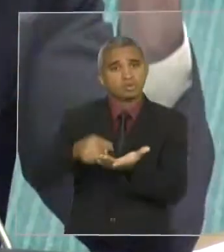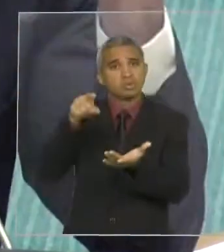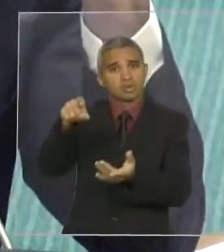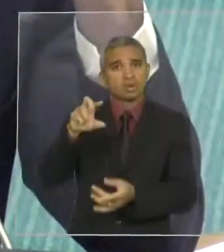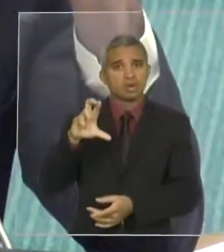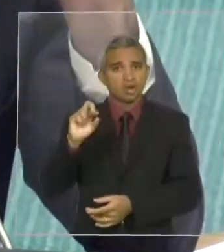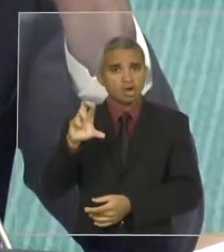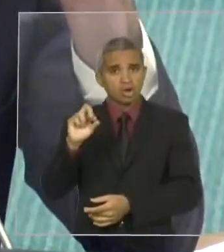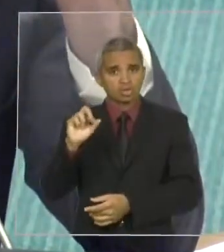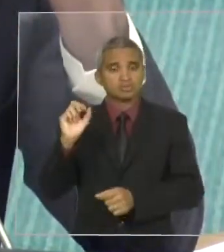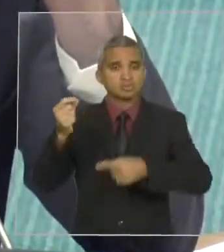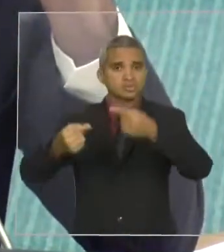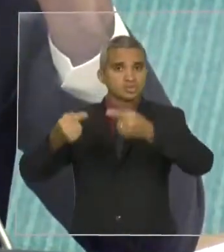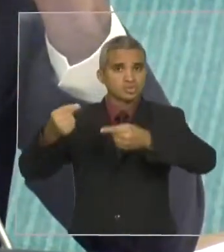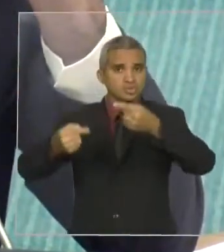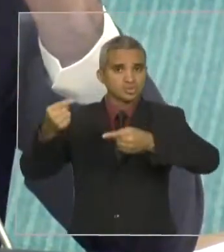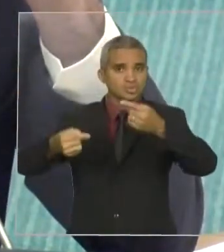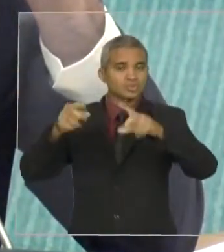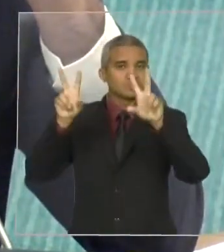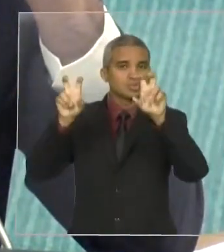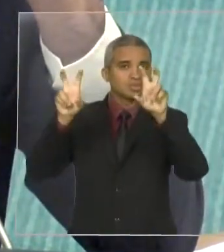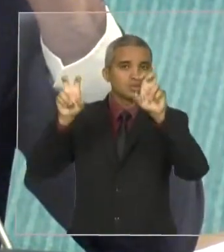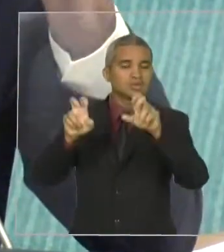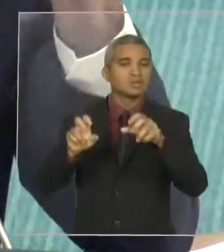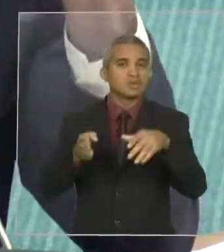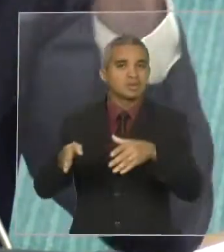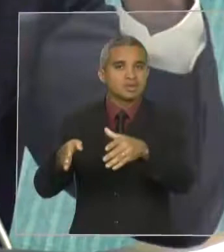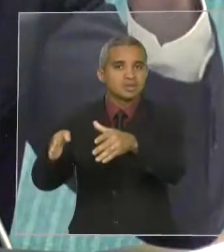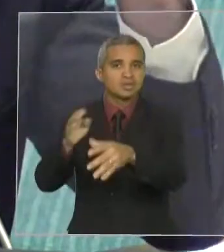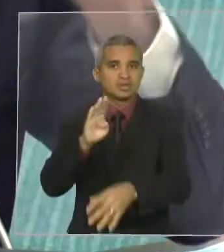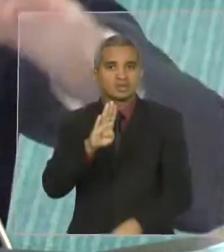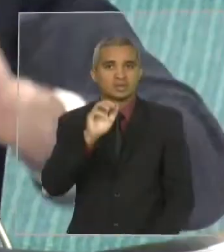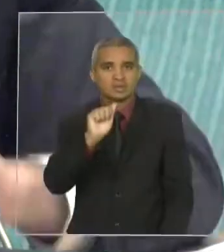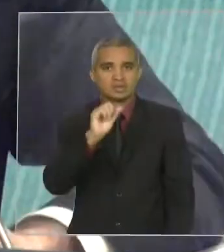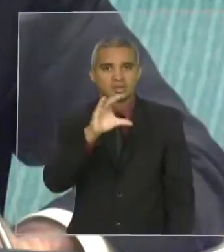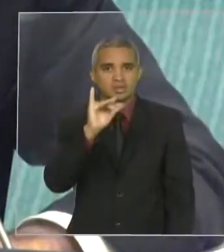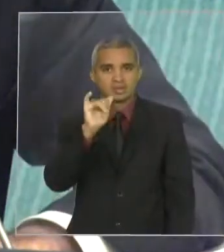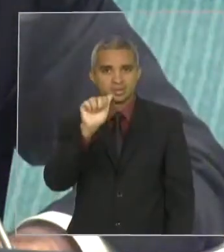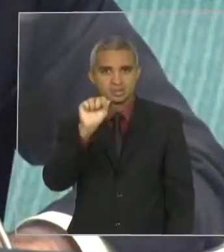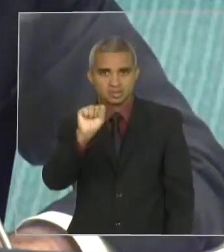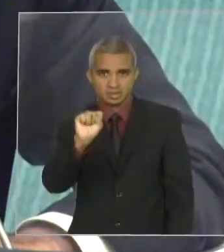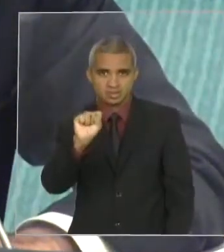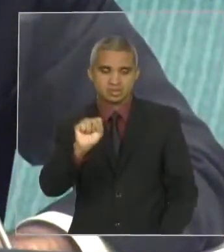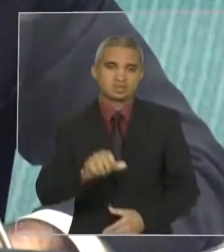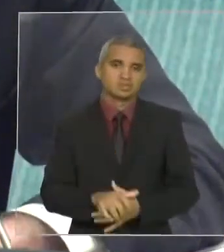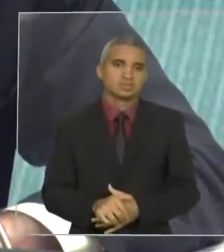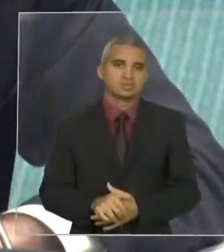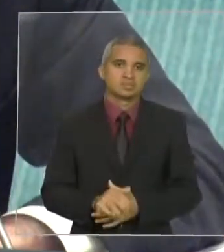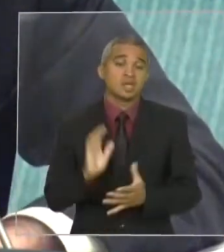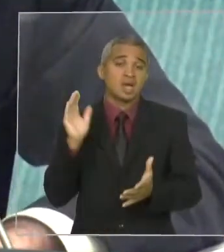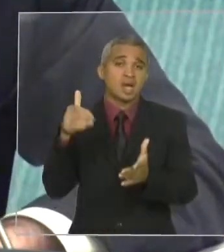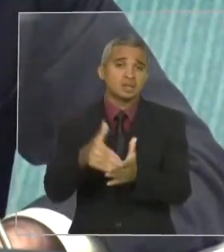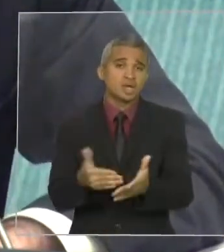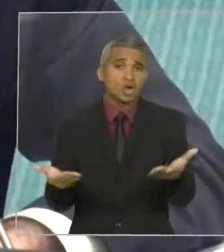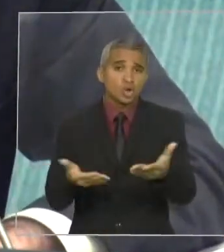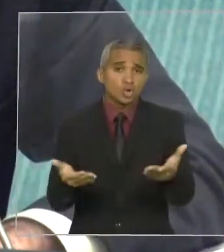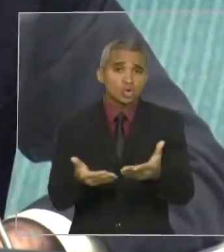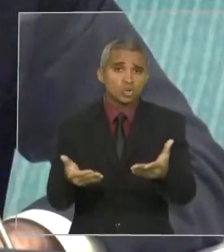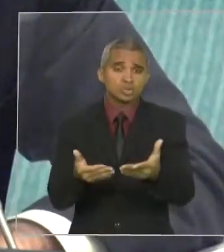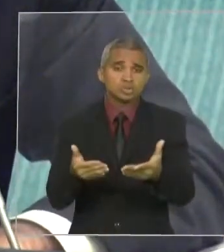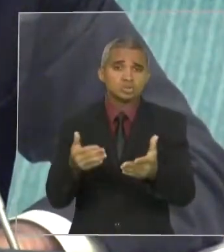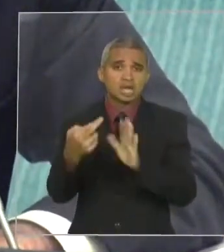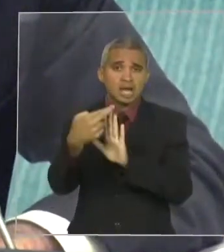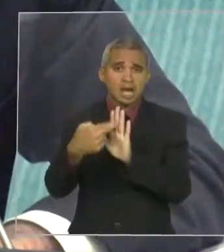das bacias. E até hoje eu nunca recebi um relatório daquele encontro que teve lá. É